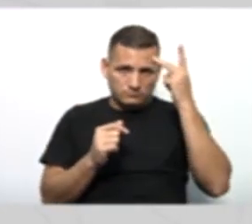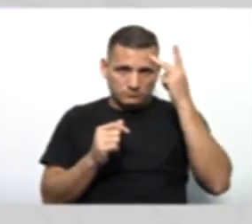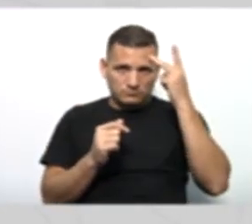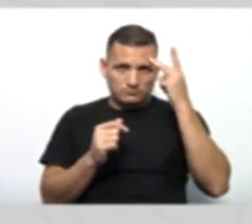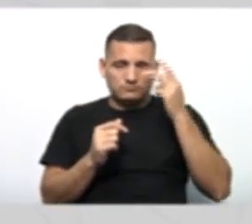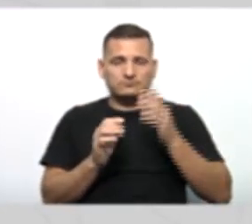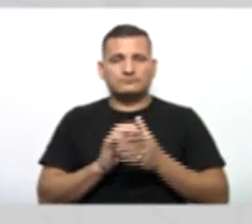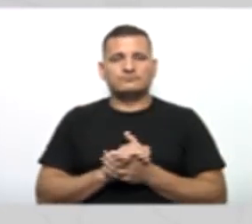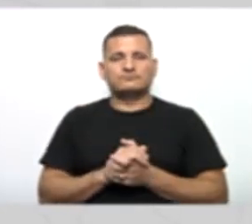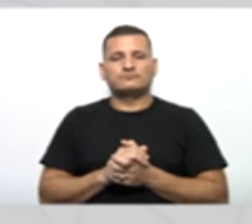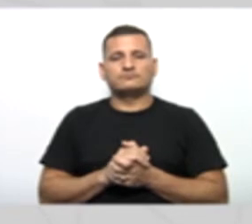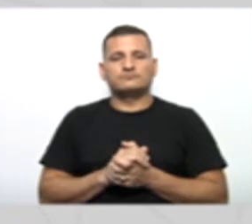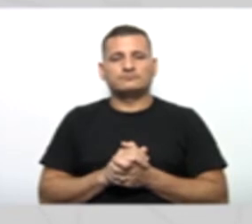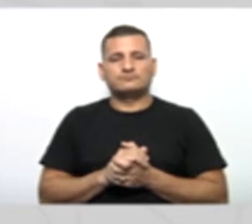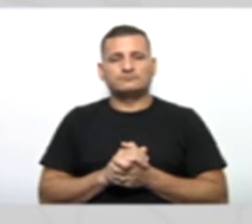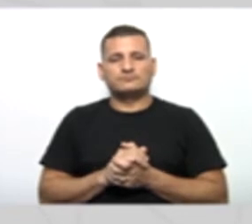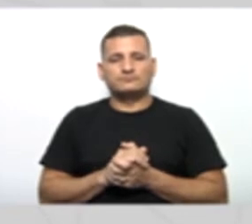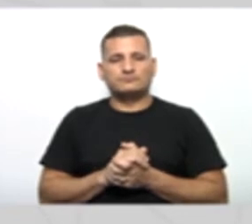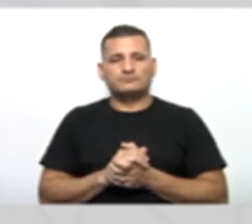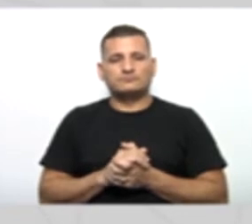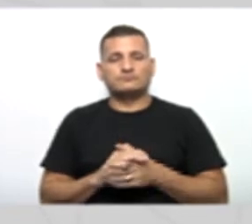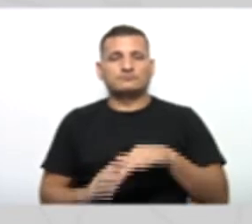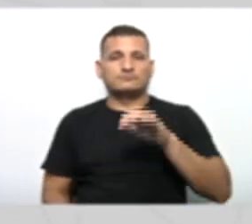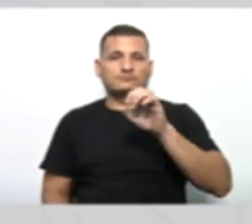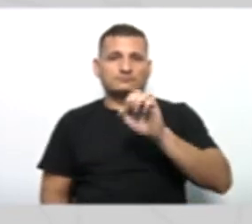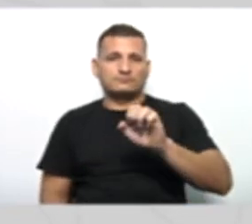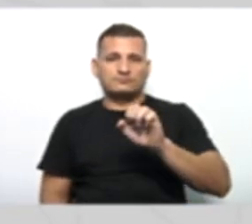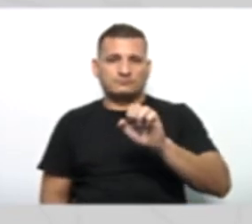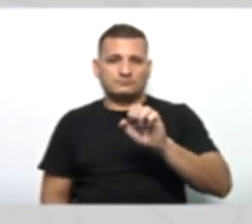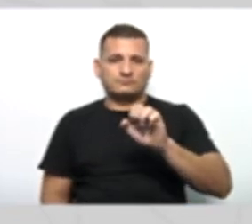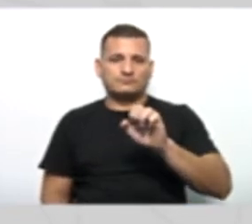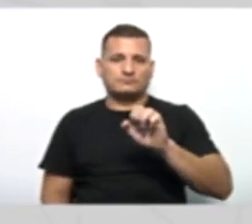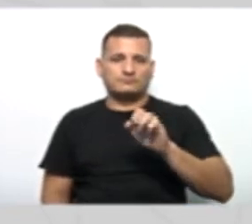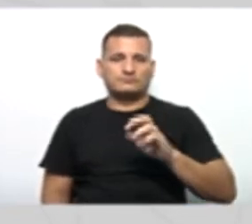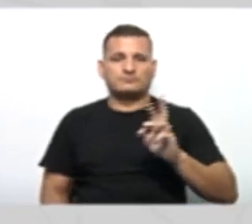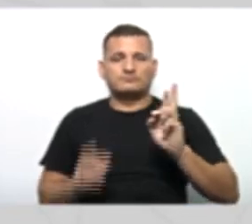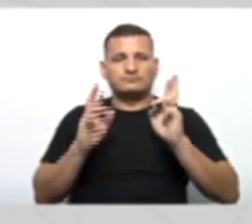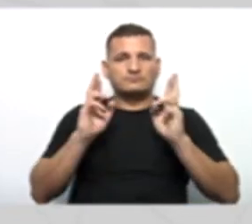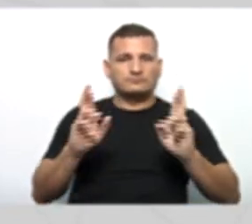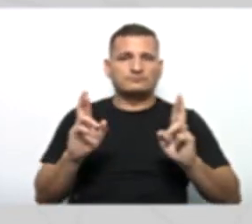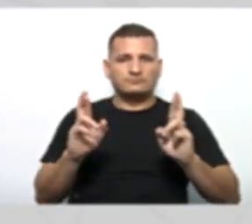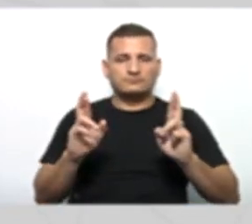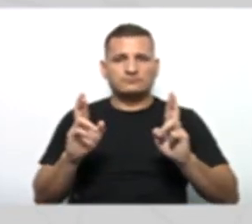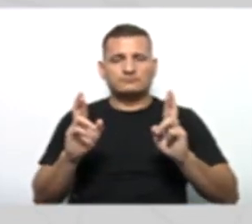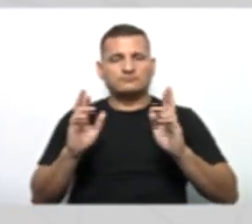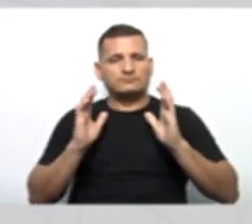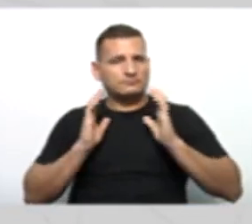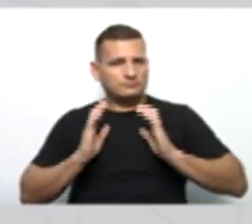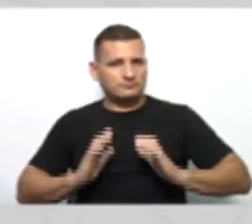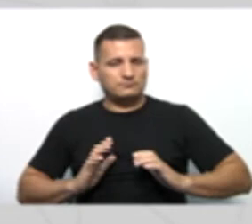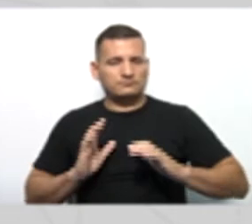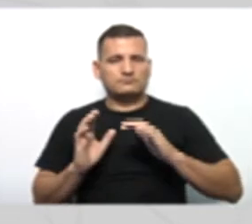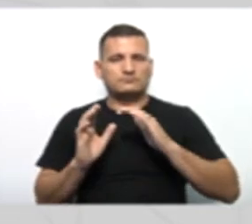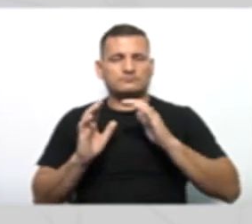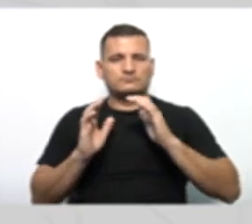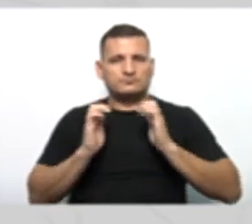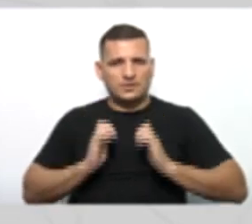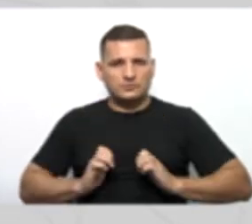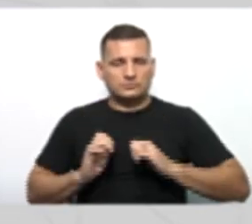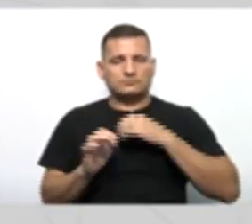como o outro vai receber essa ação letra e a responsabilidade pelas condutas éticas das empresas públicas